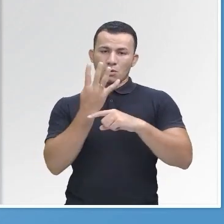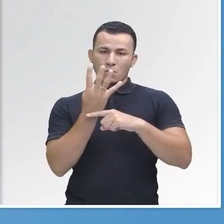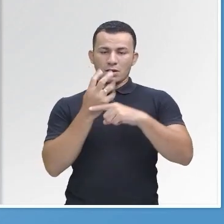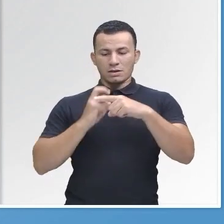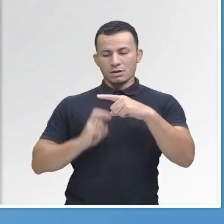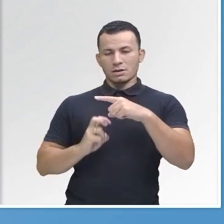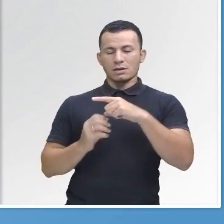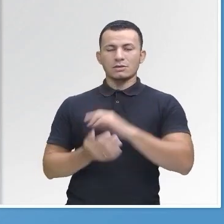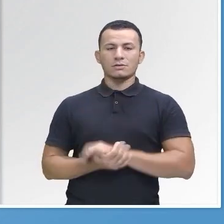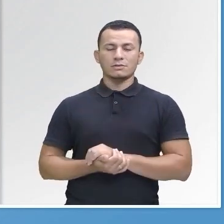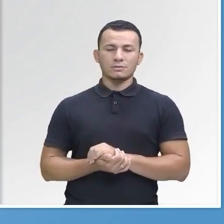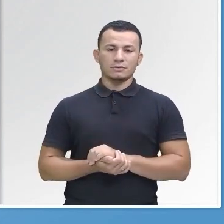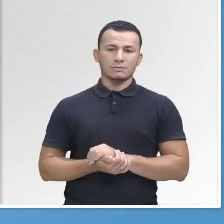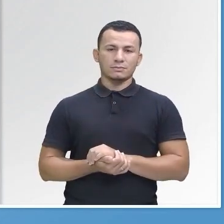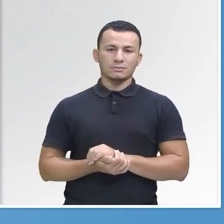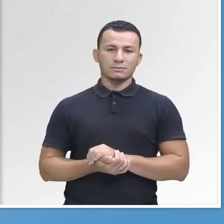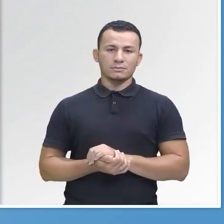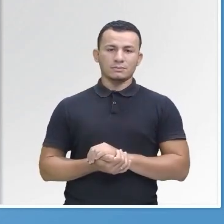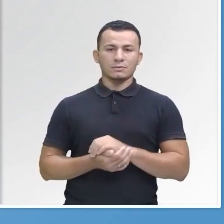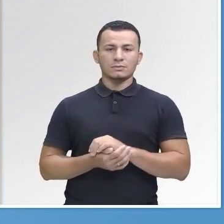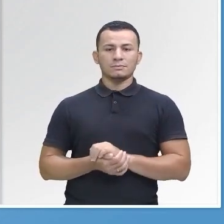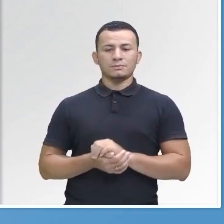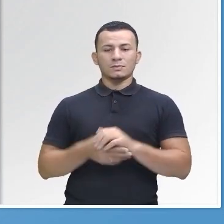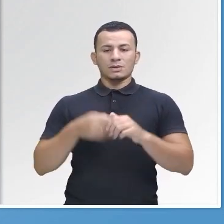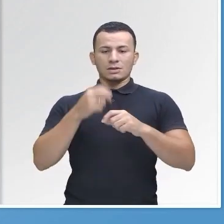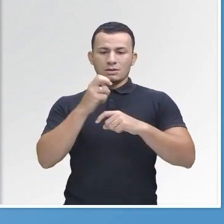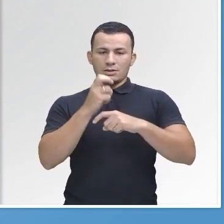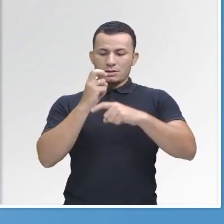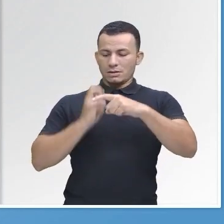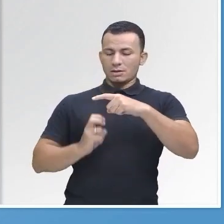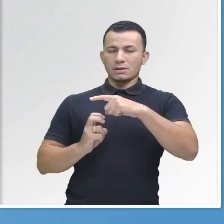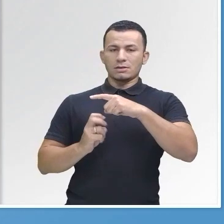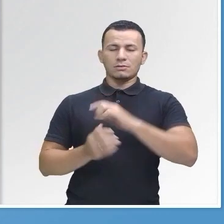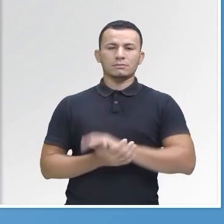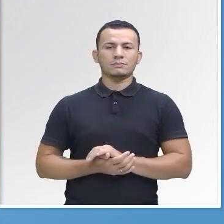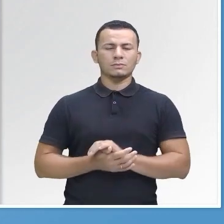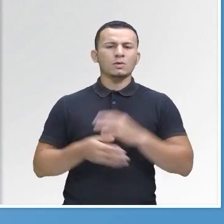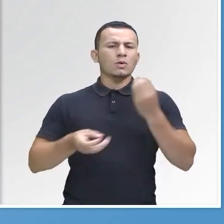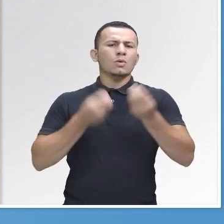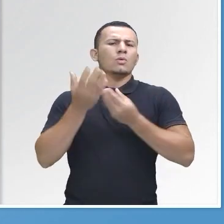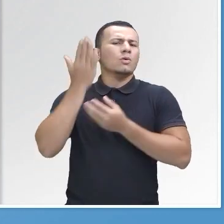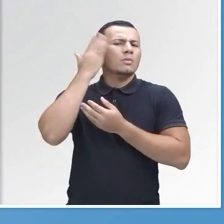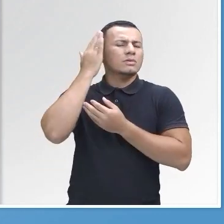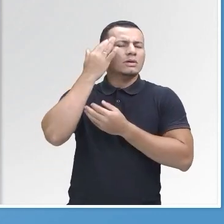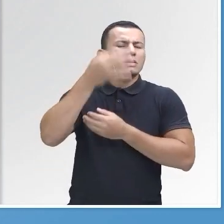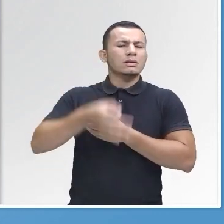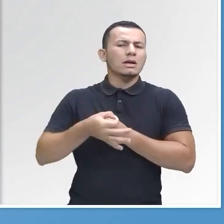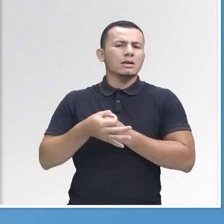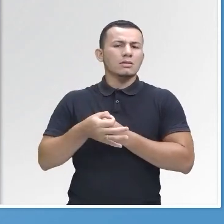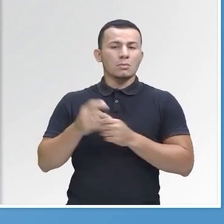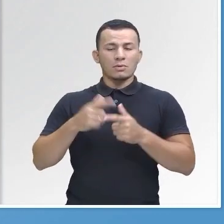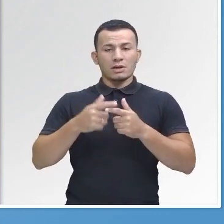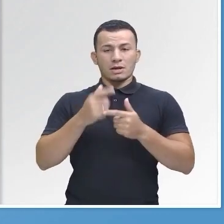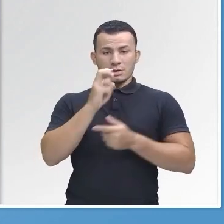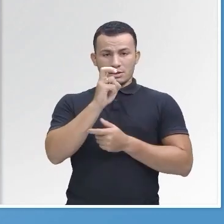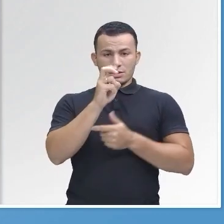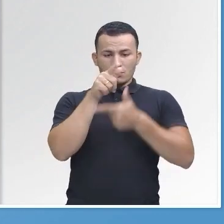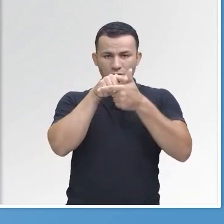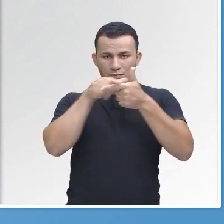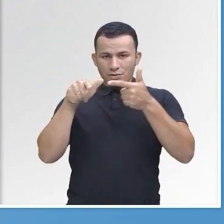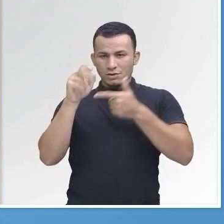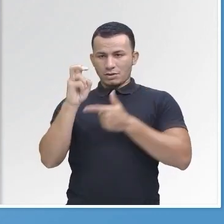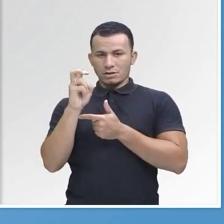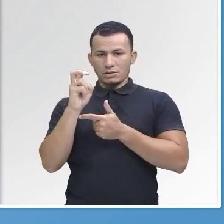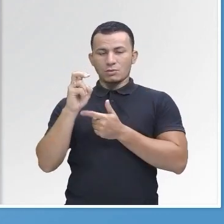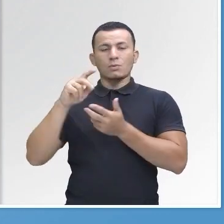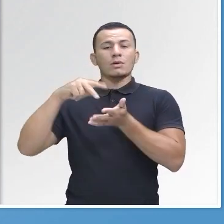4/5 e 5/5. Como é que eu sei que está certo? Quanto é 5 dividido por 5, professor? 1.